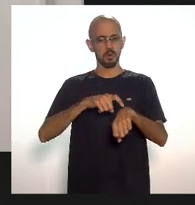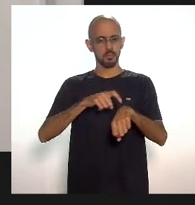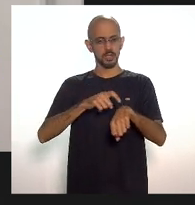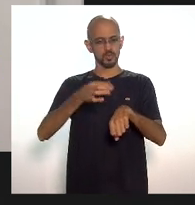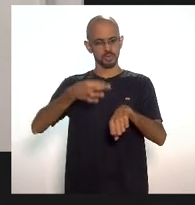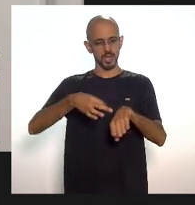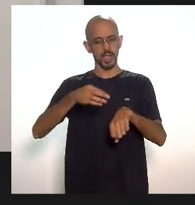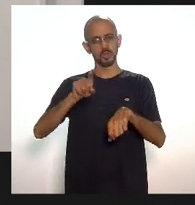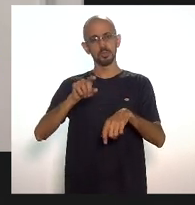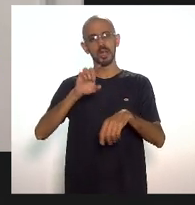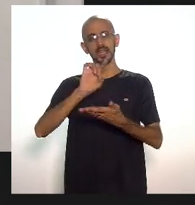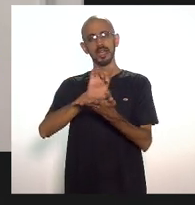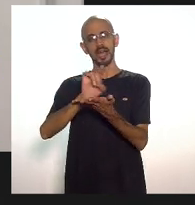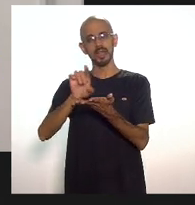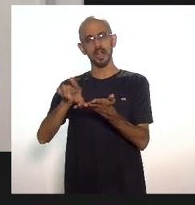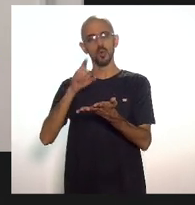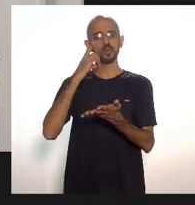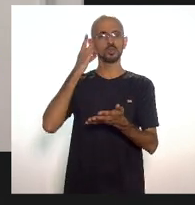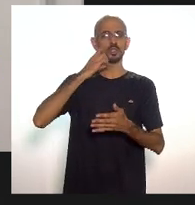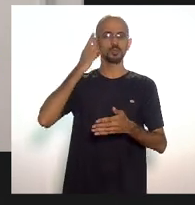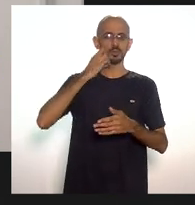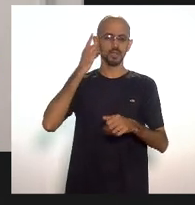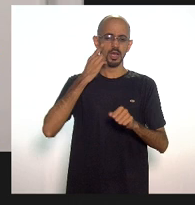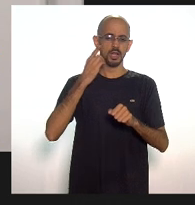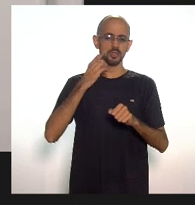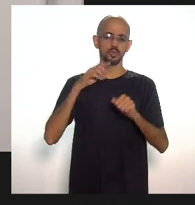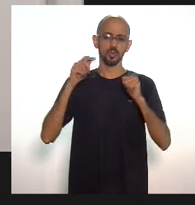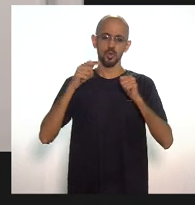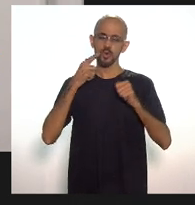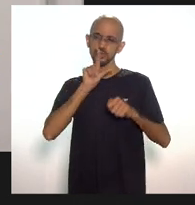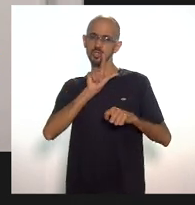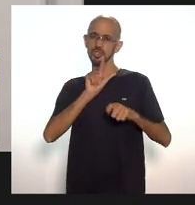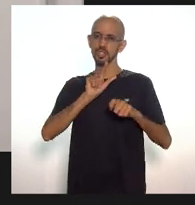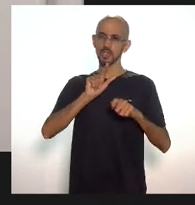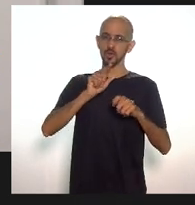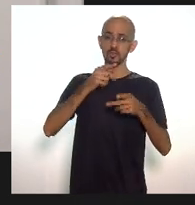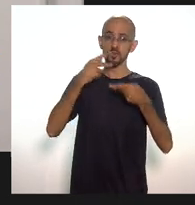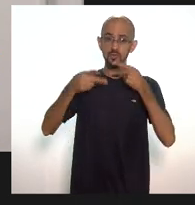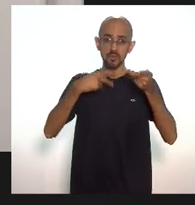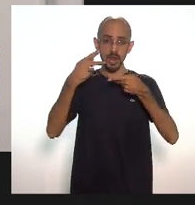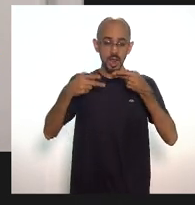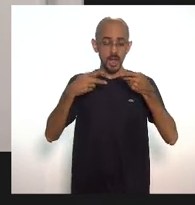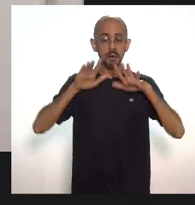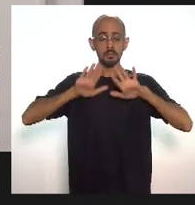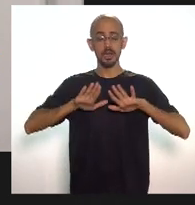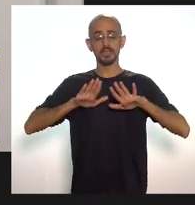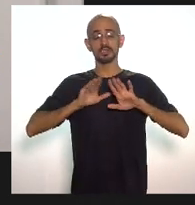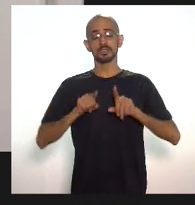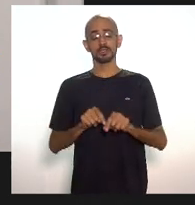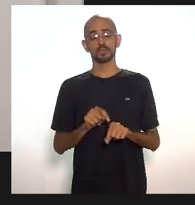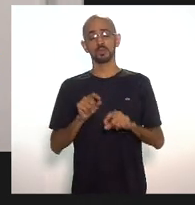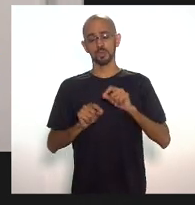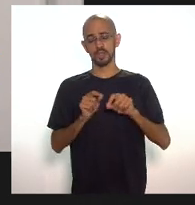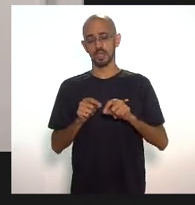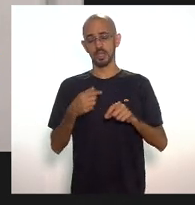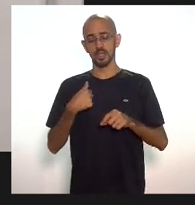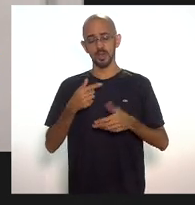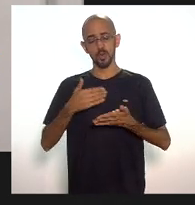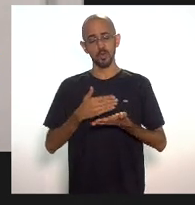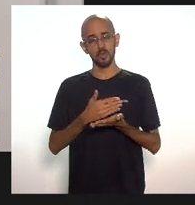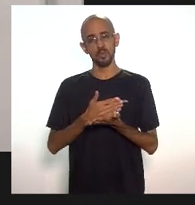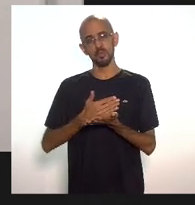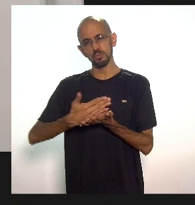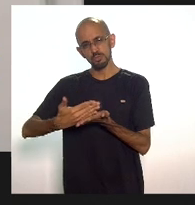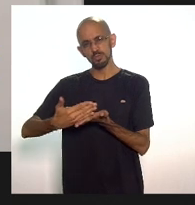para que os deputados também possam estar se manifestando, mas eu fiz essa introdução, né,